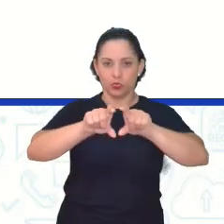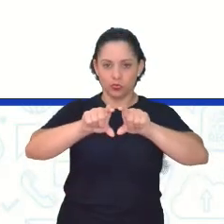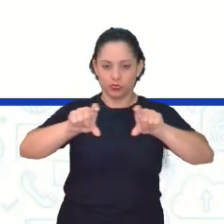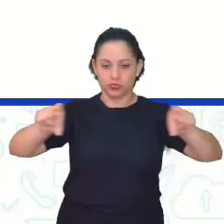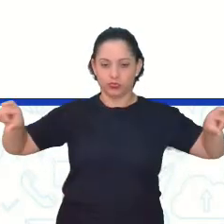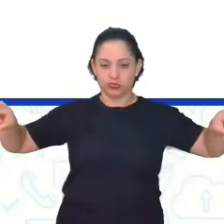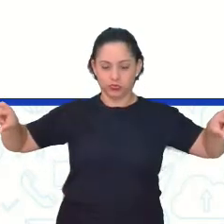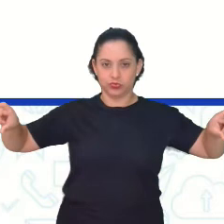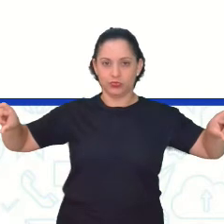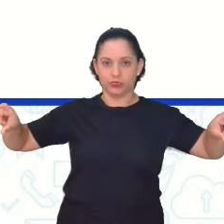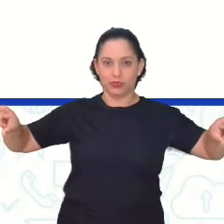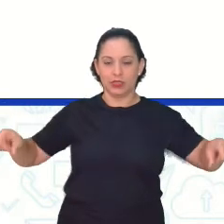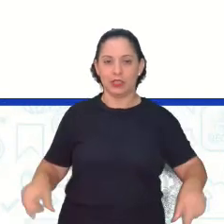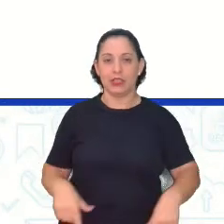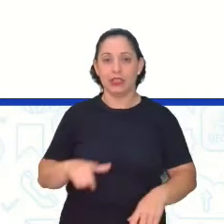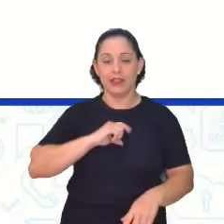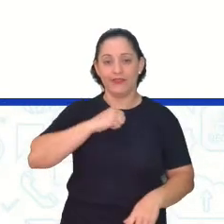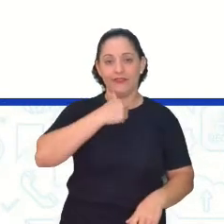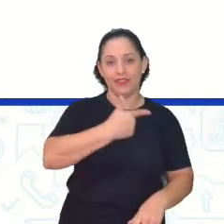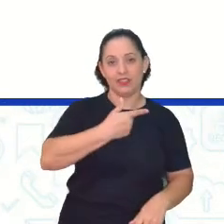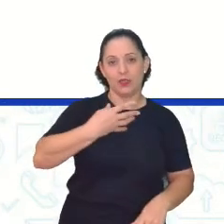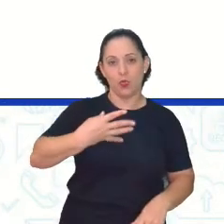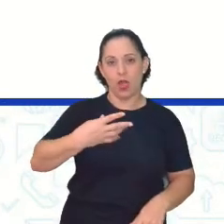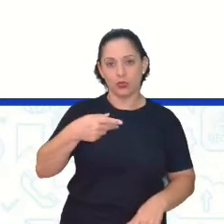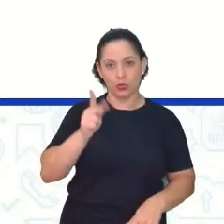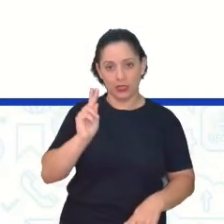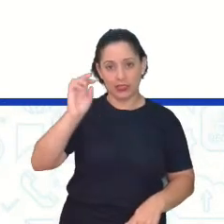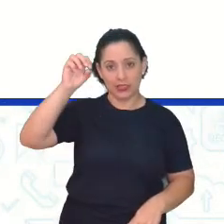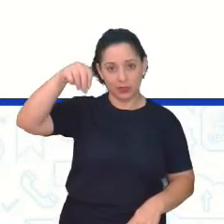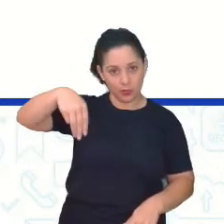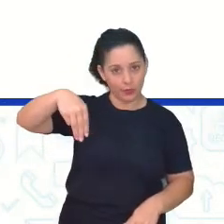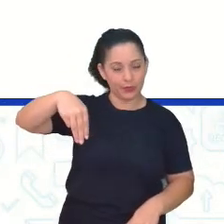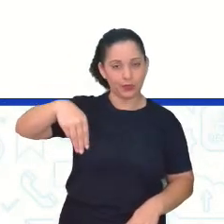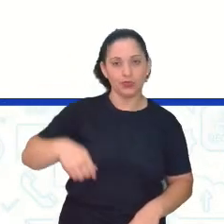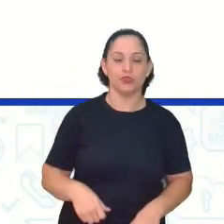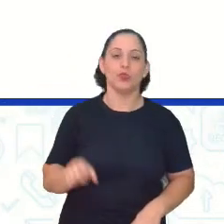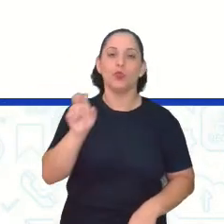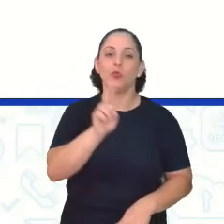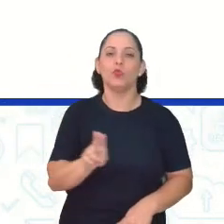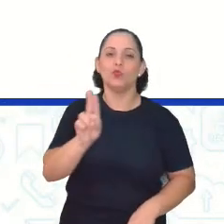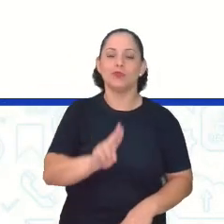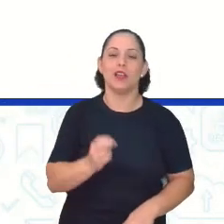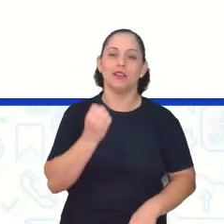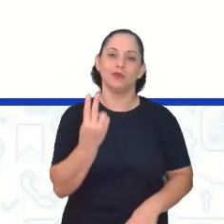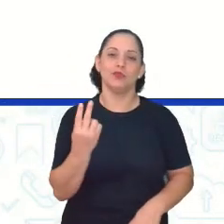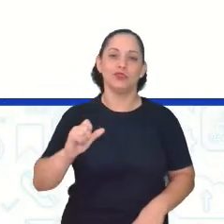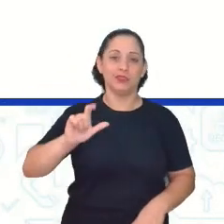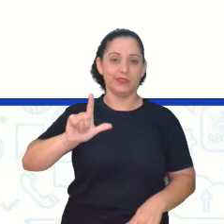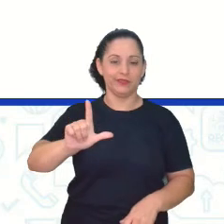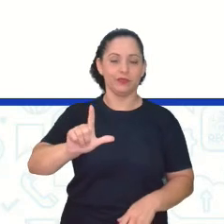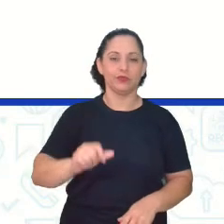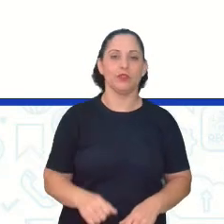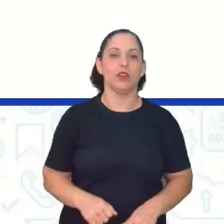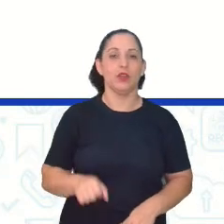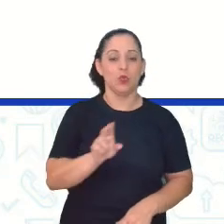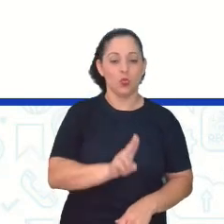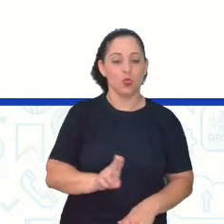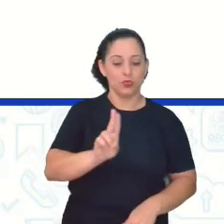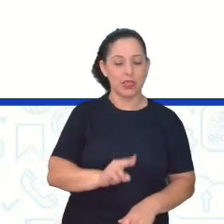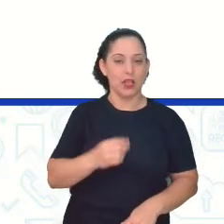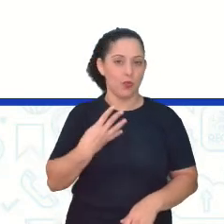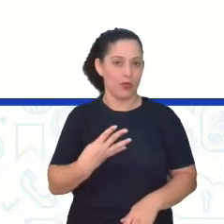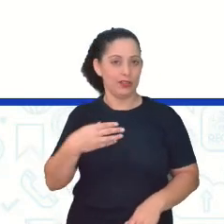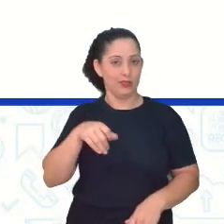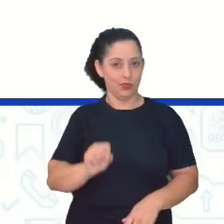ele percorre 24 quilômetros, o consumo é de 2 litros. Quando ele percorre 48